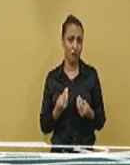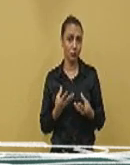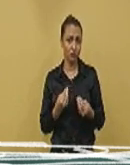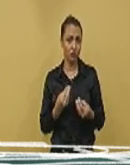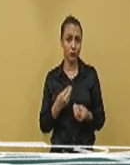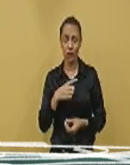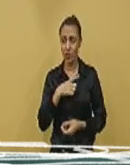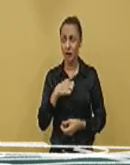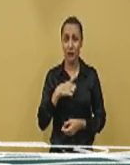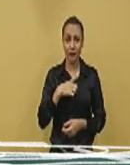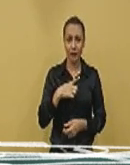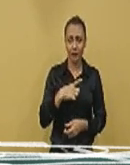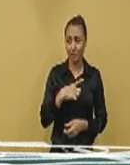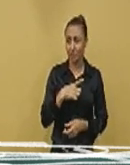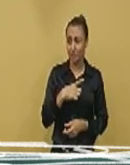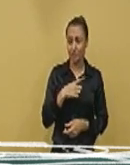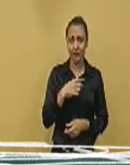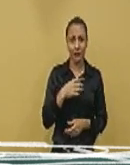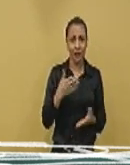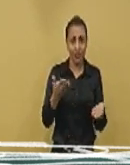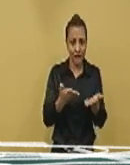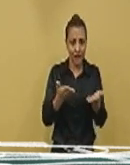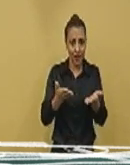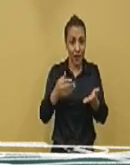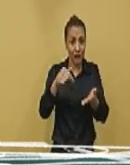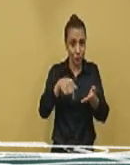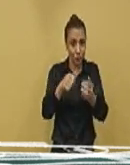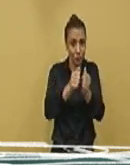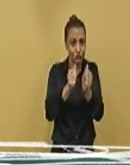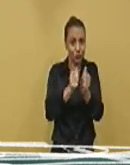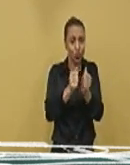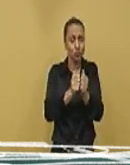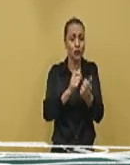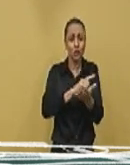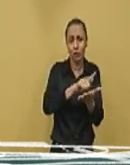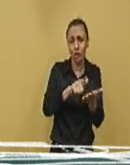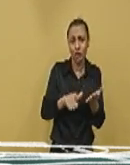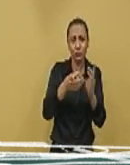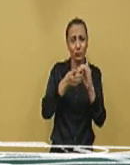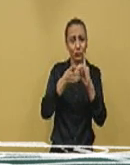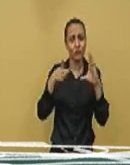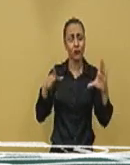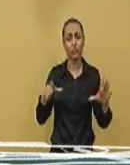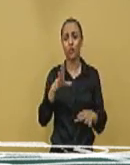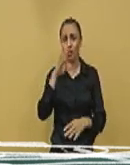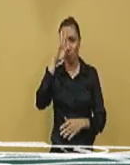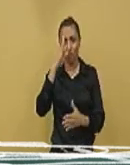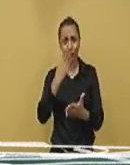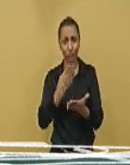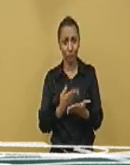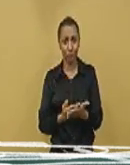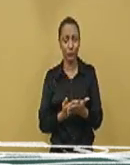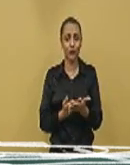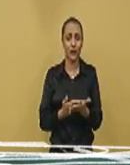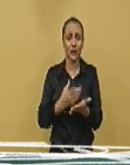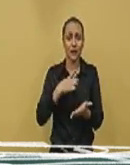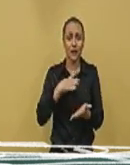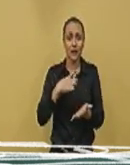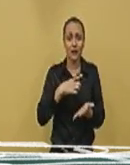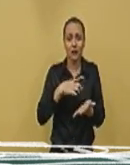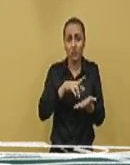né, com metodologias de processos participativos, né, de gestão democrática, e confio muito nesses